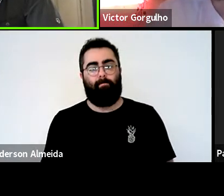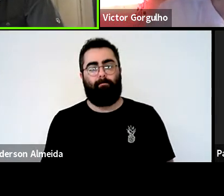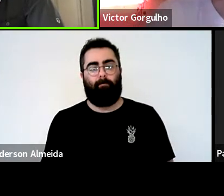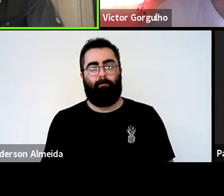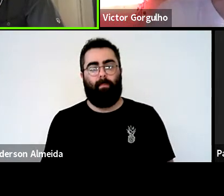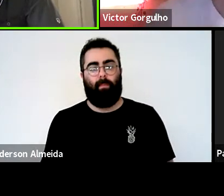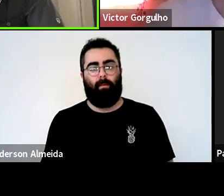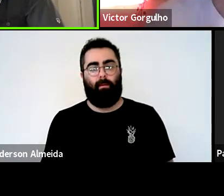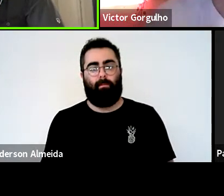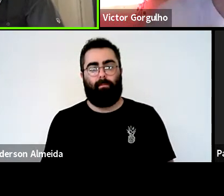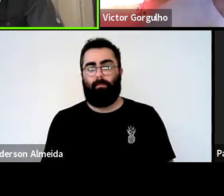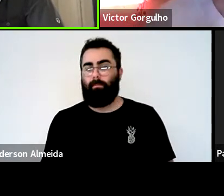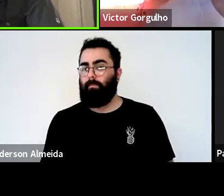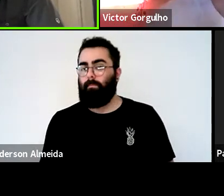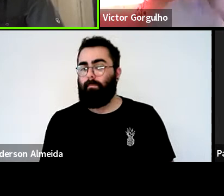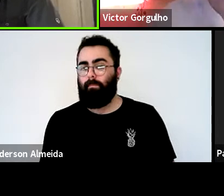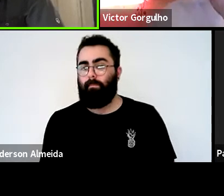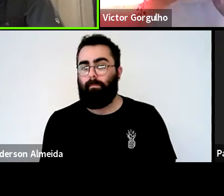Paula, você quer?